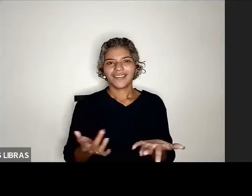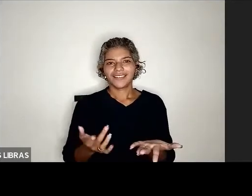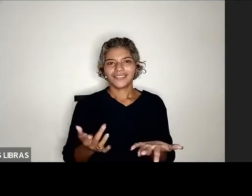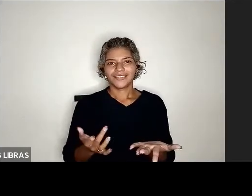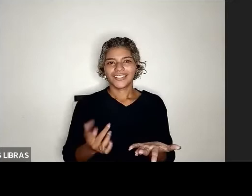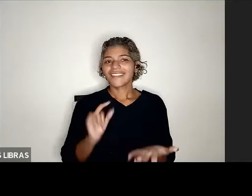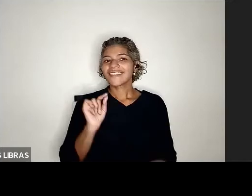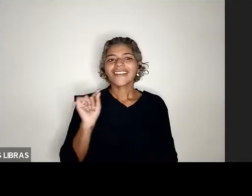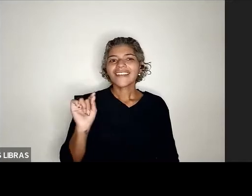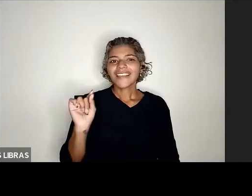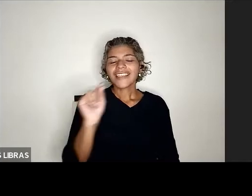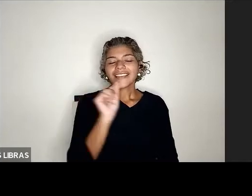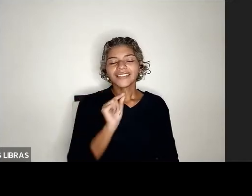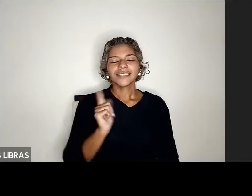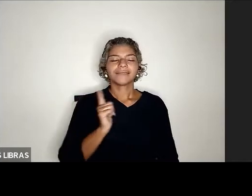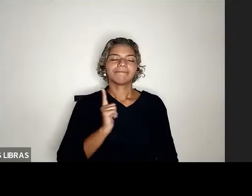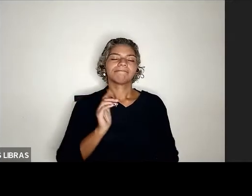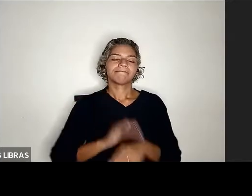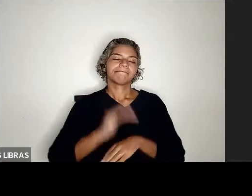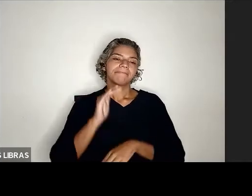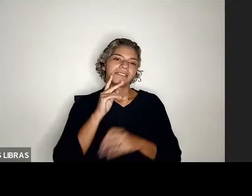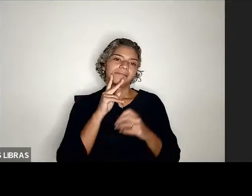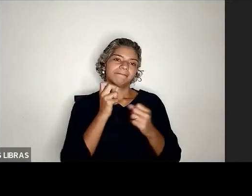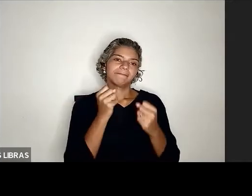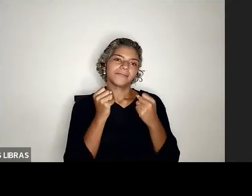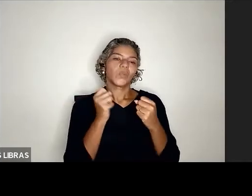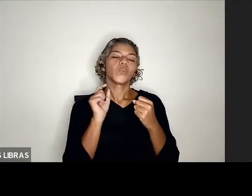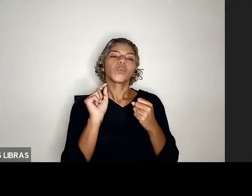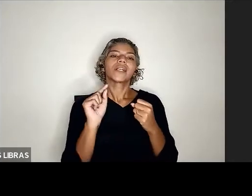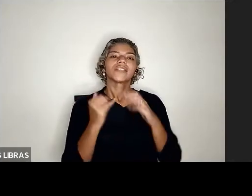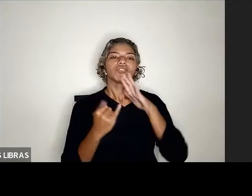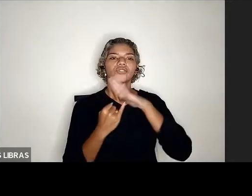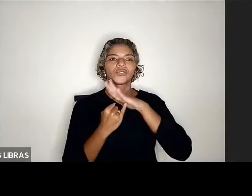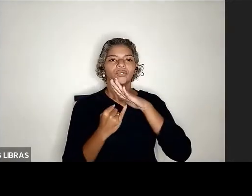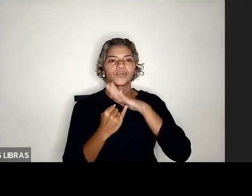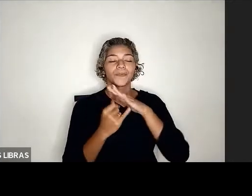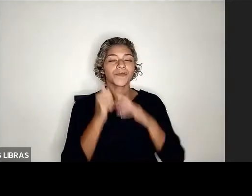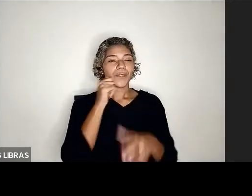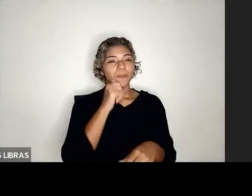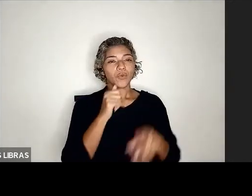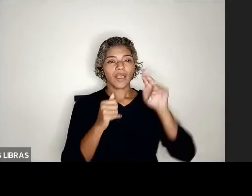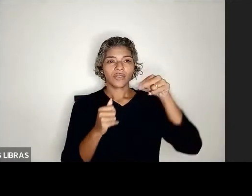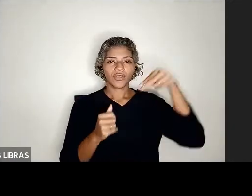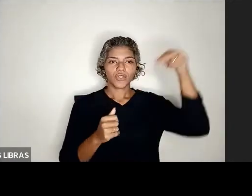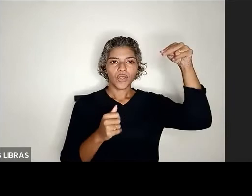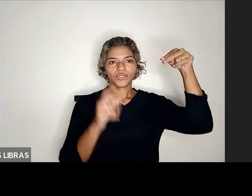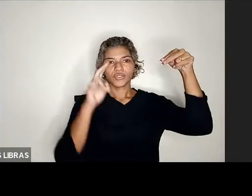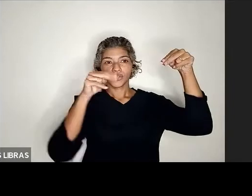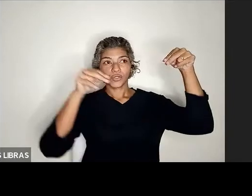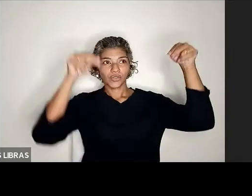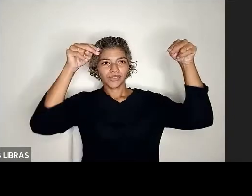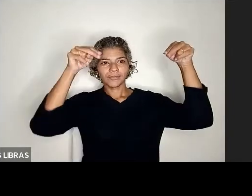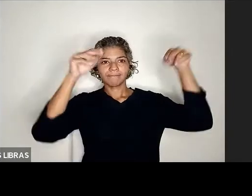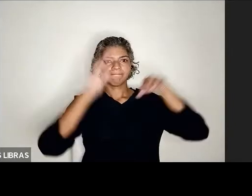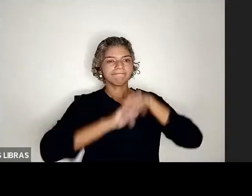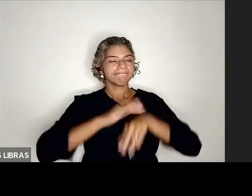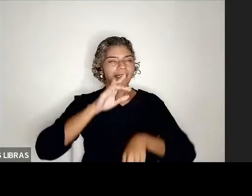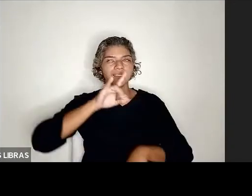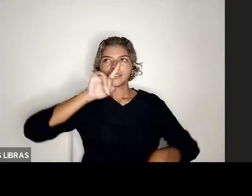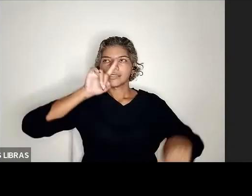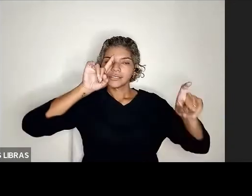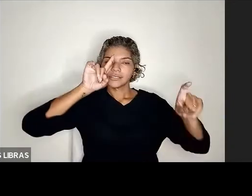pela vinculação institucional. As mulheres do Norte e Nordeste têm muito mais dificuldade em ter